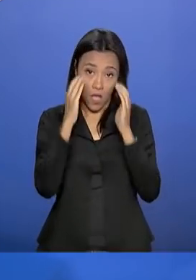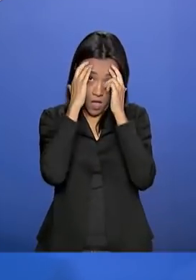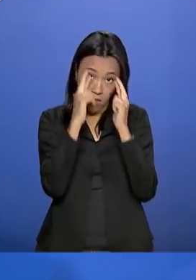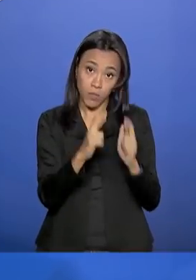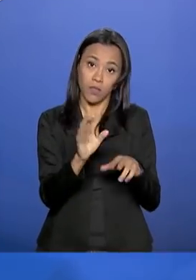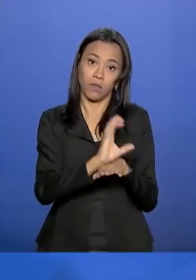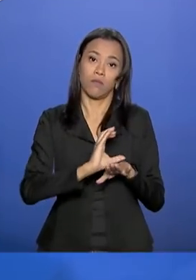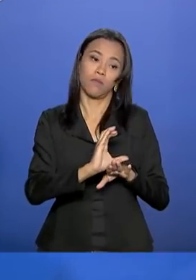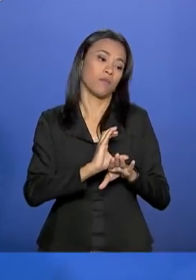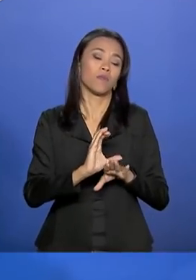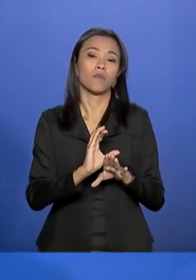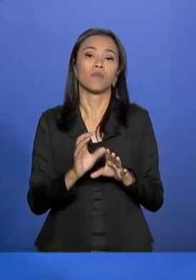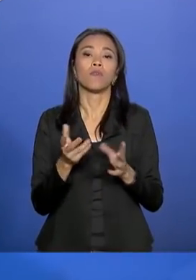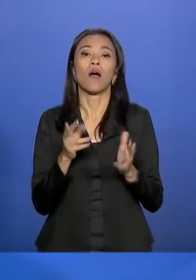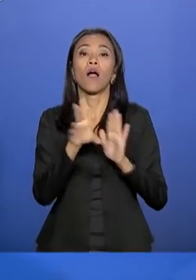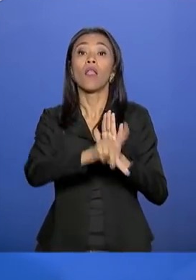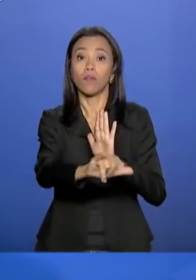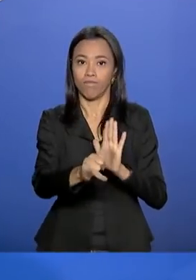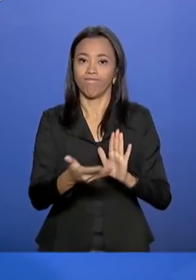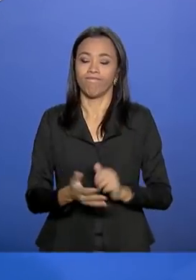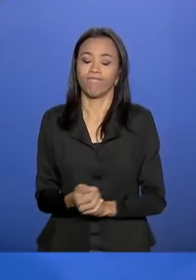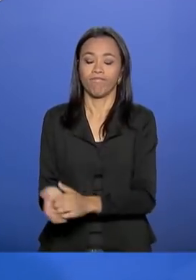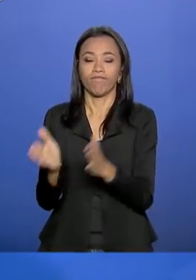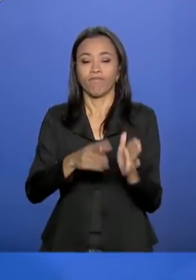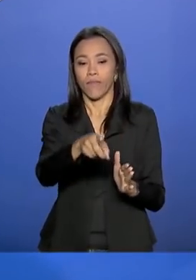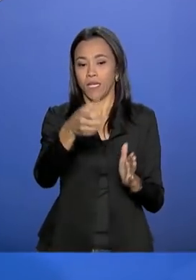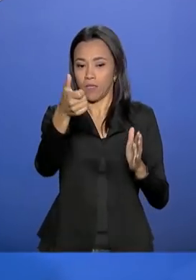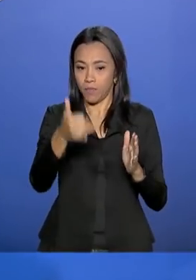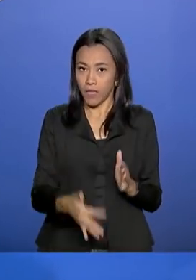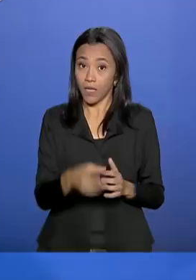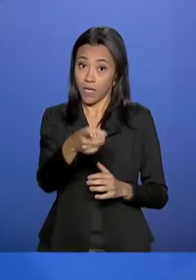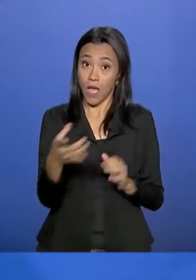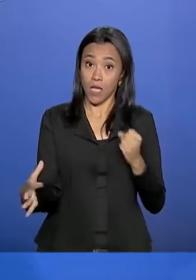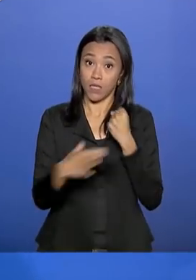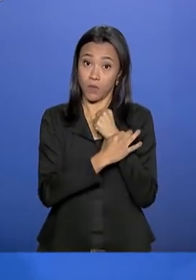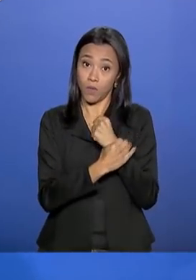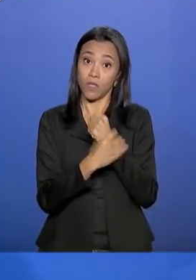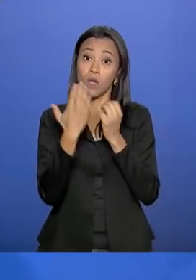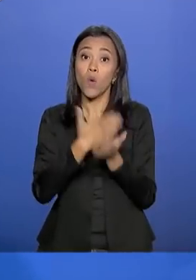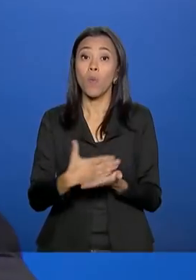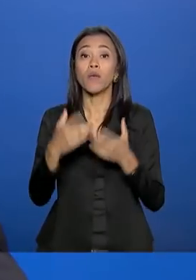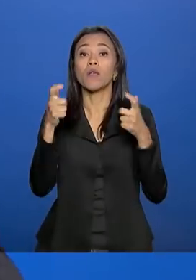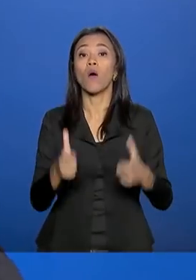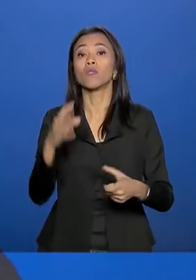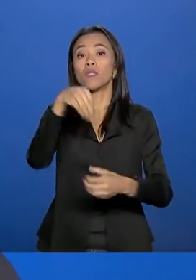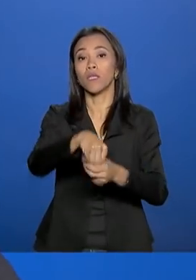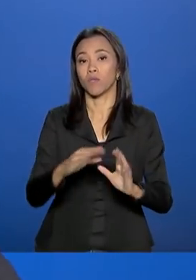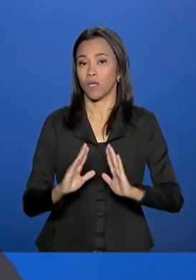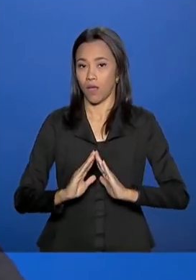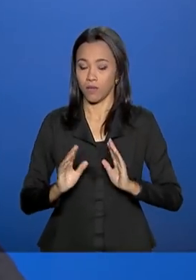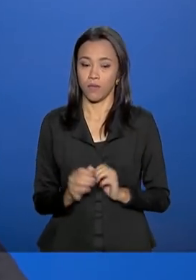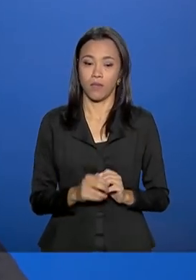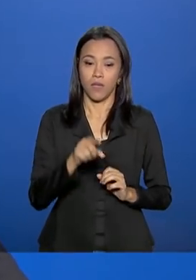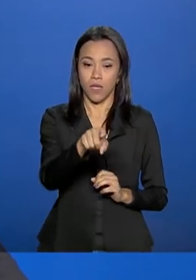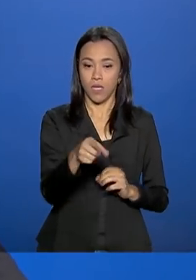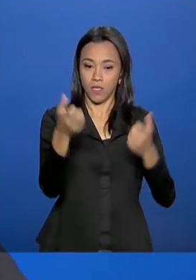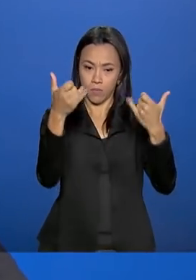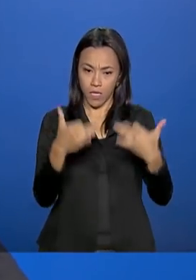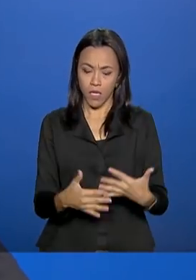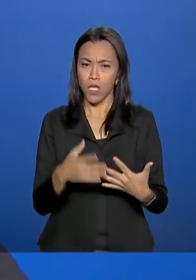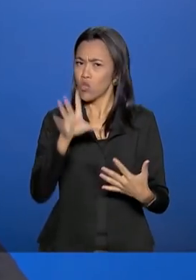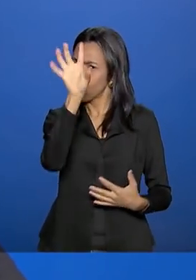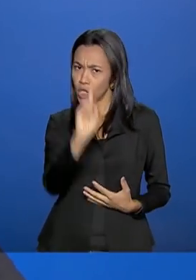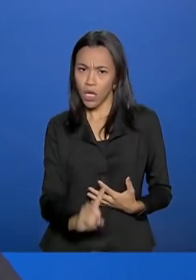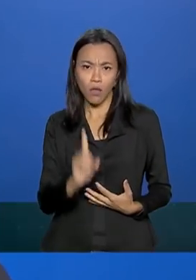dos últimos quatro anos isso é pessoal meu que a segurança pública começa dentro de casa salvaguarda o direito de que